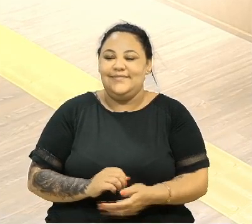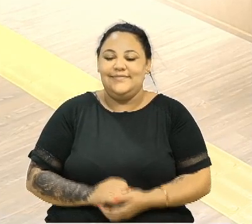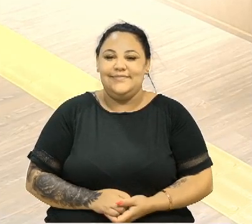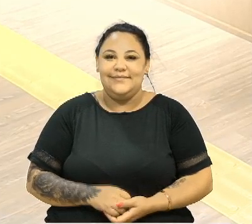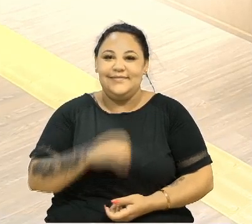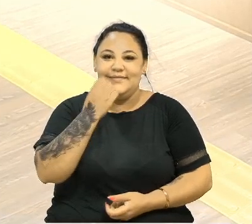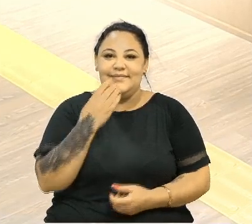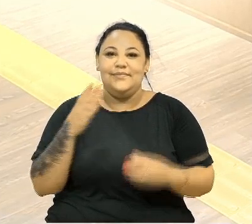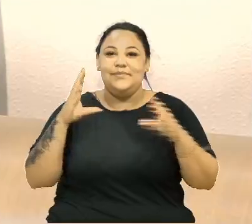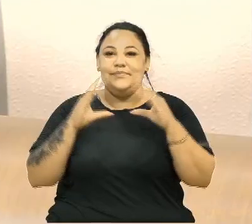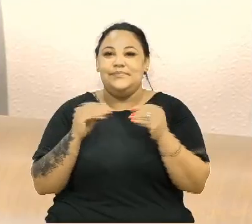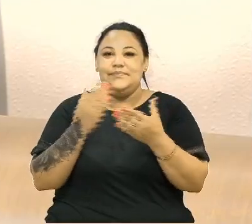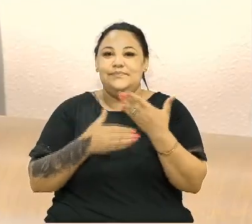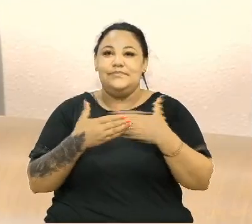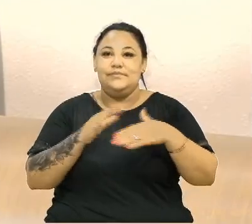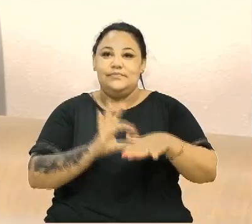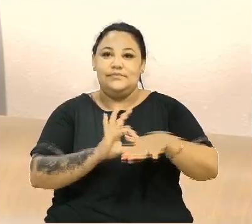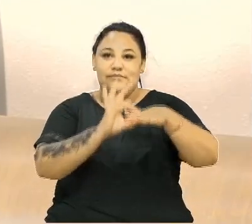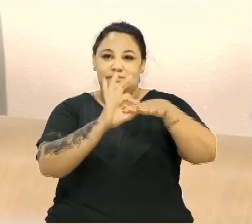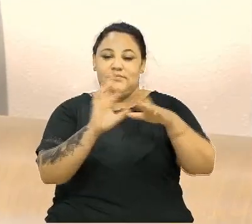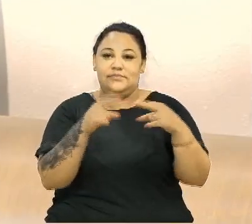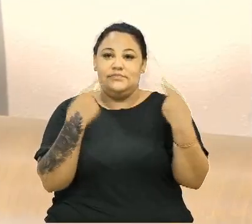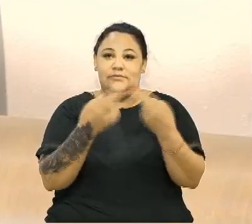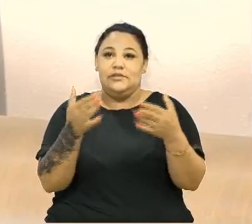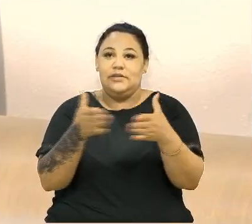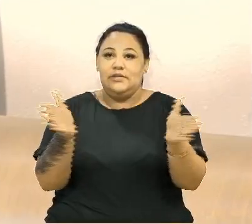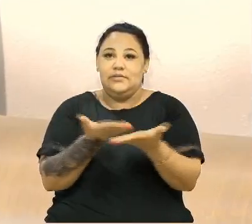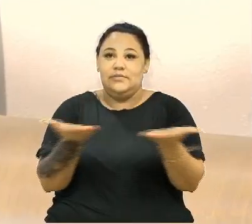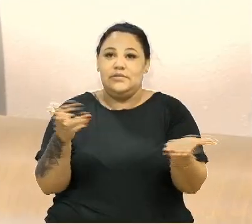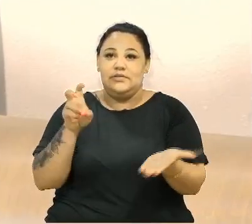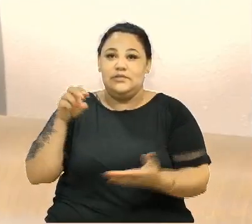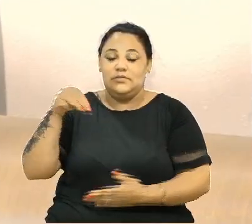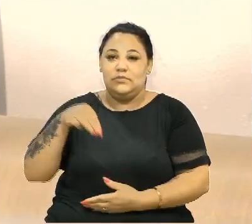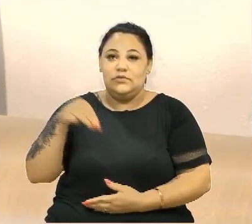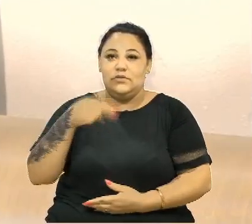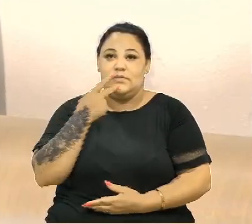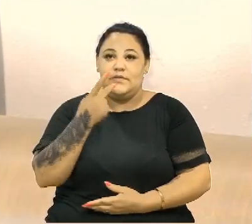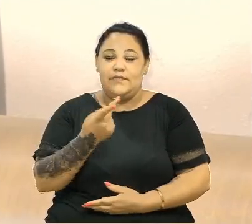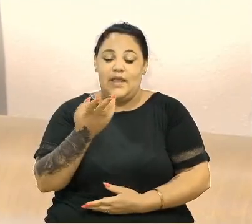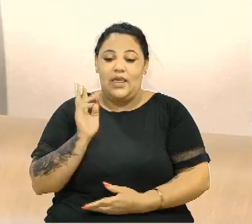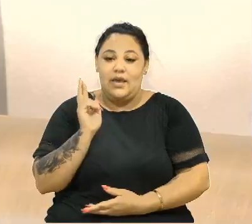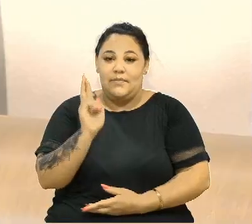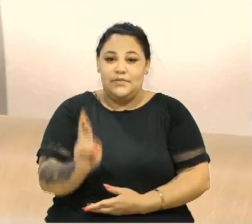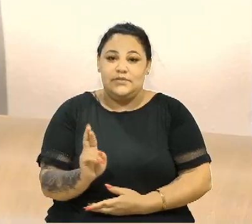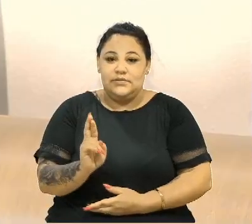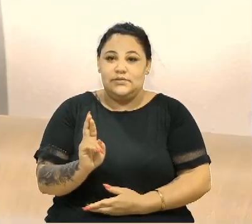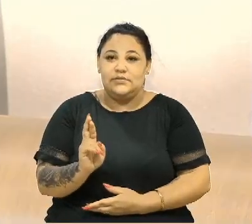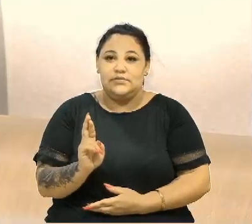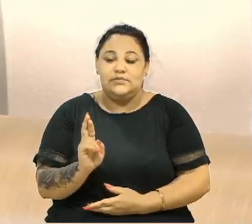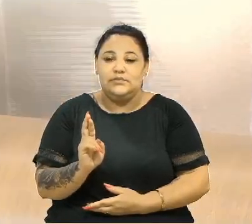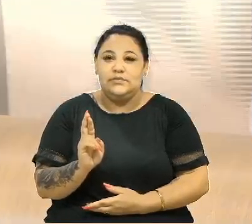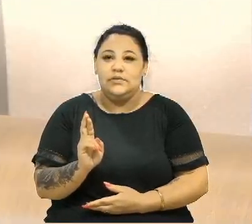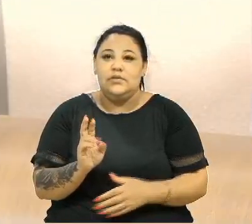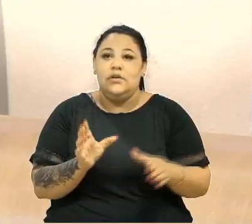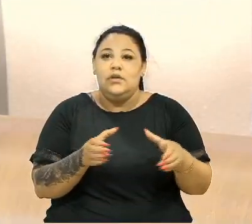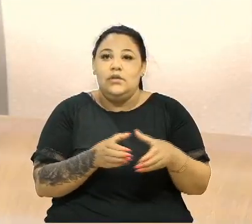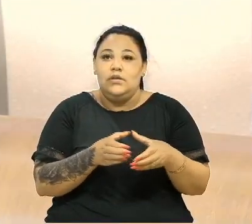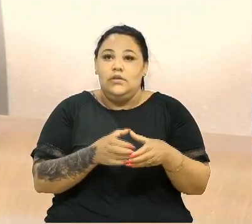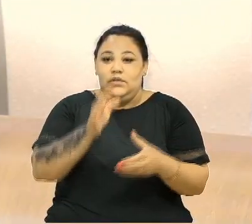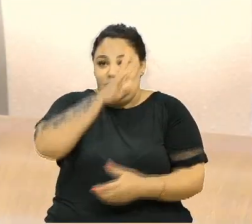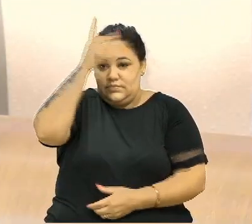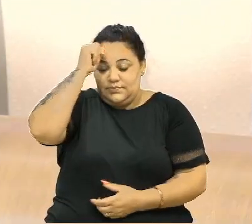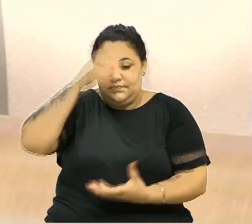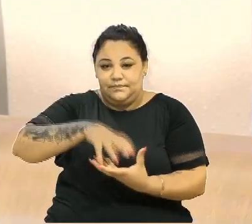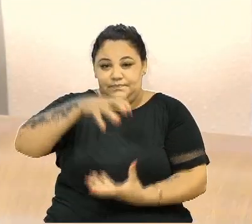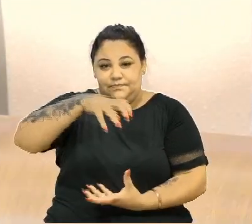Com a anuência dos líderes, essa sessão ordinária abre espaço de 5 minutos para a manifestação de representante do Conselho Municipal da Pessoa